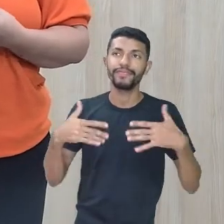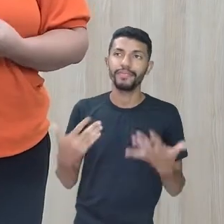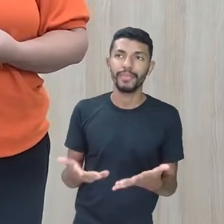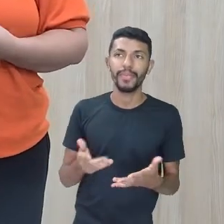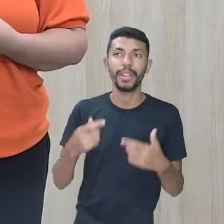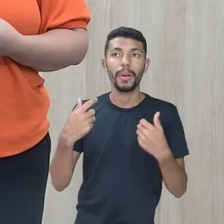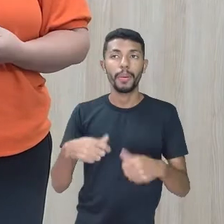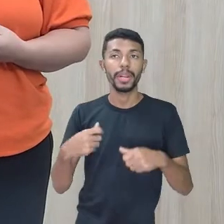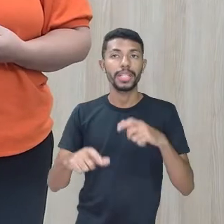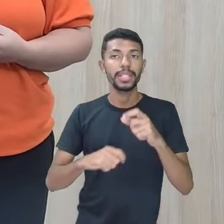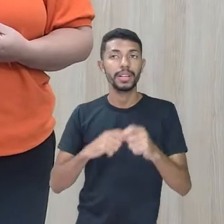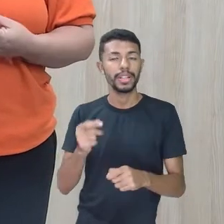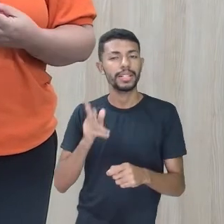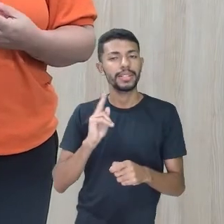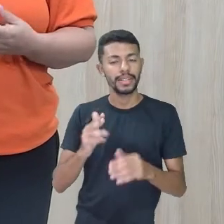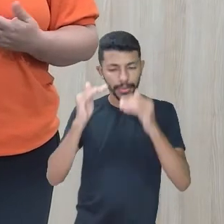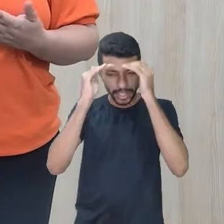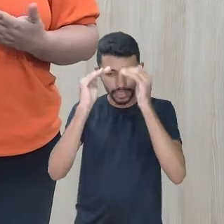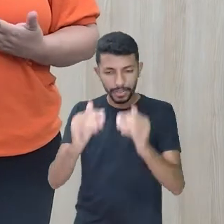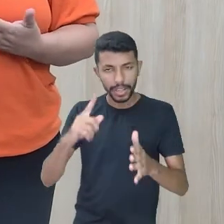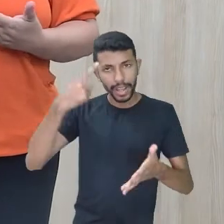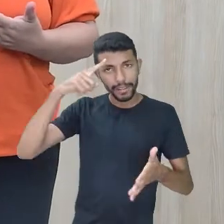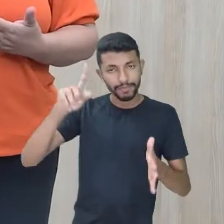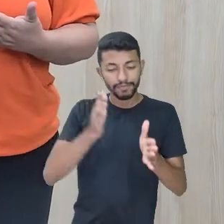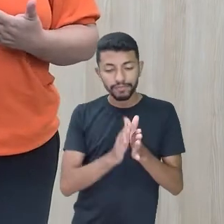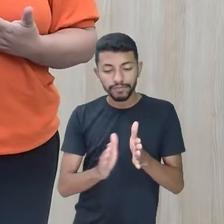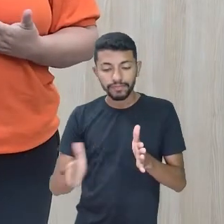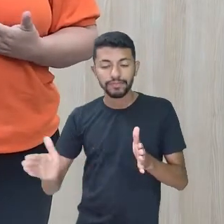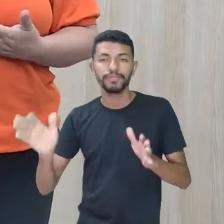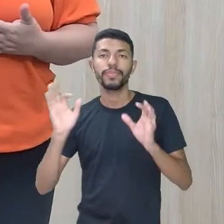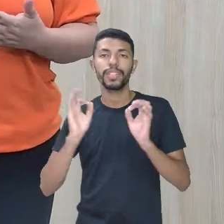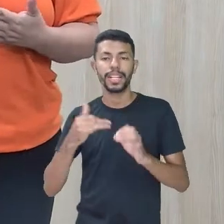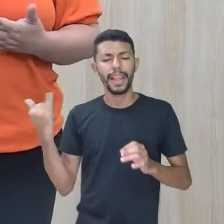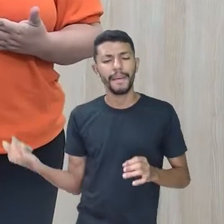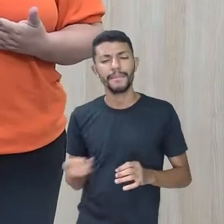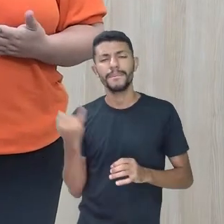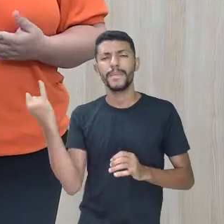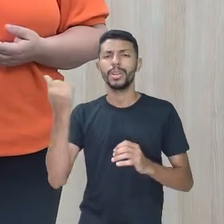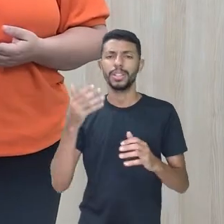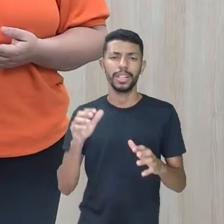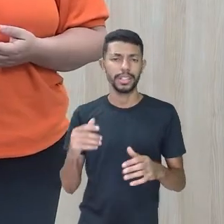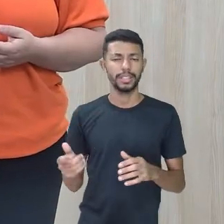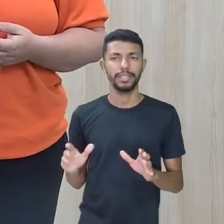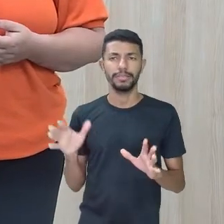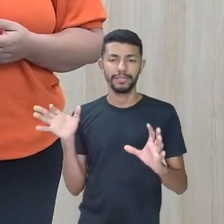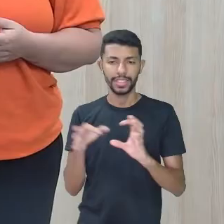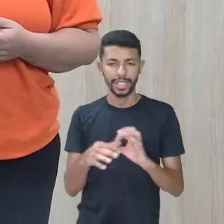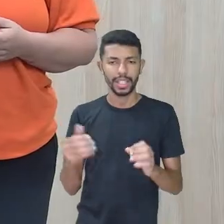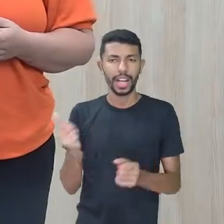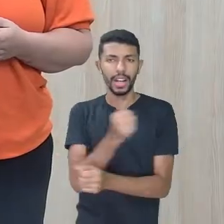siga sempre a rotina, é muito importante a questão da rotina com o estudante com TEA.